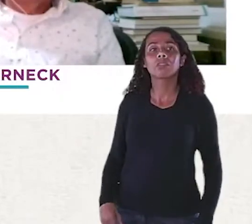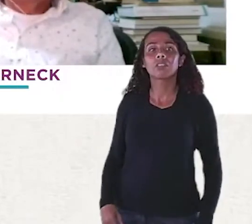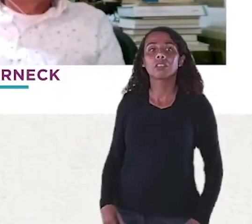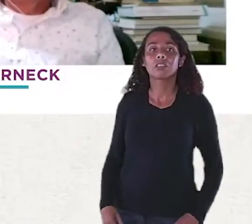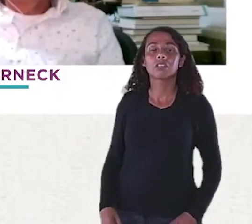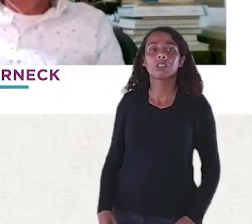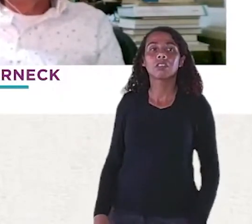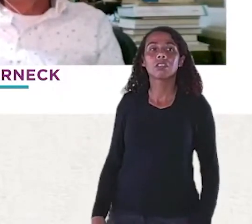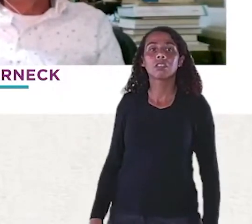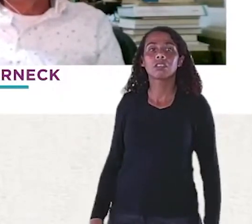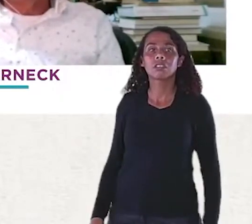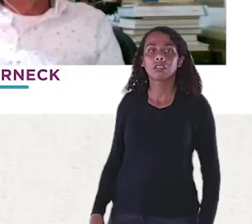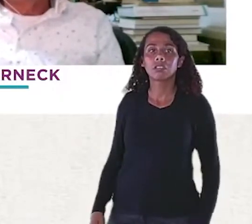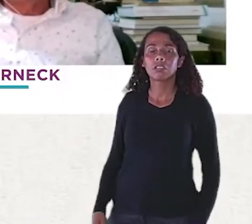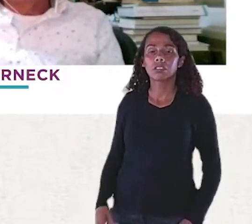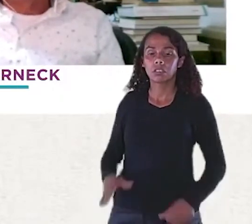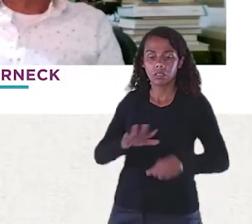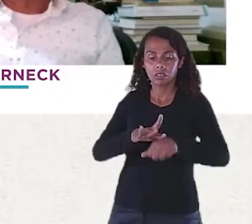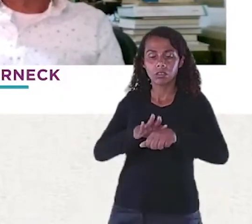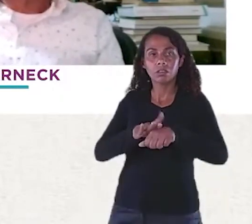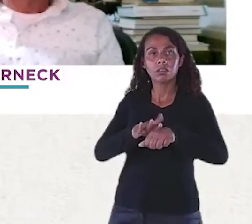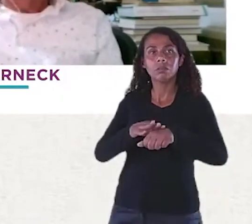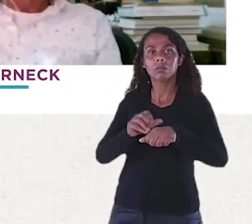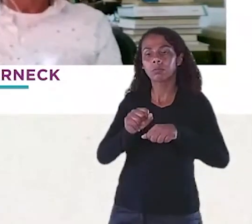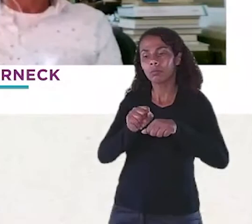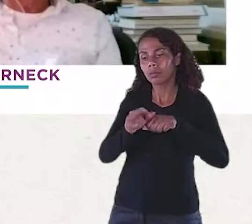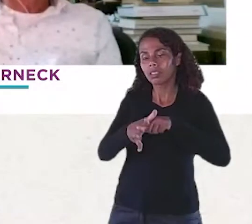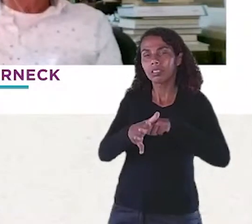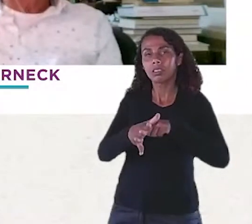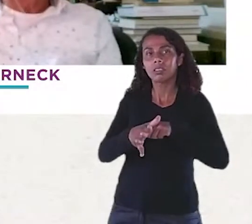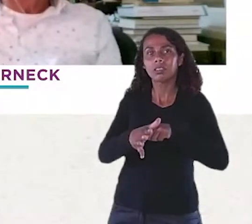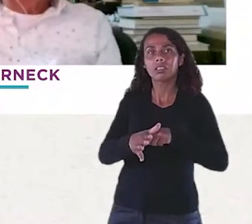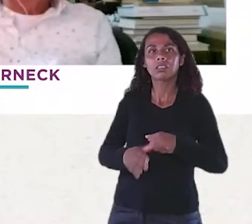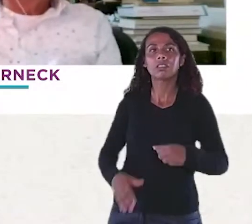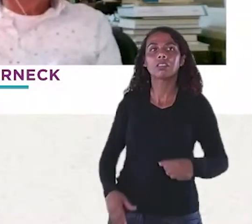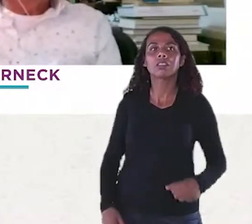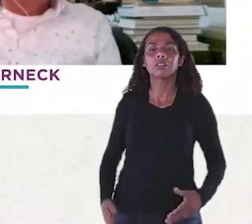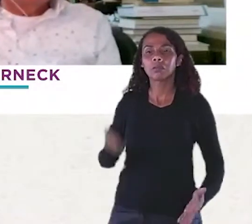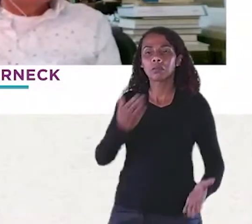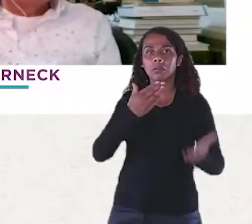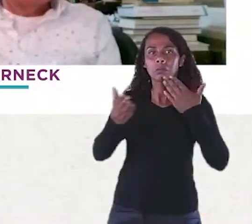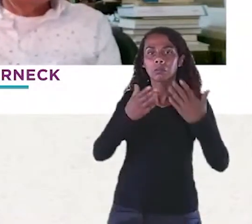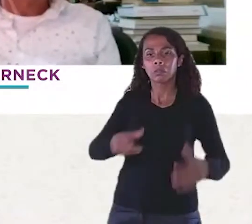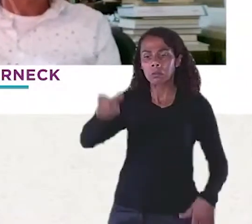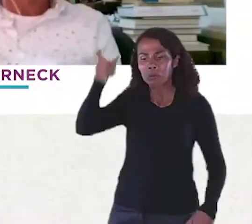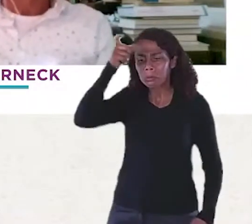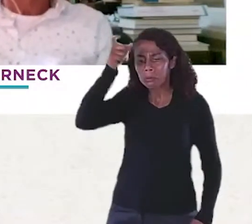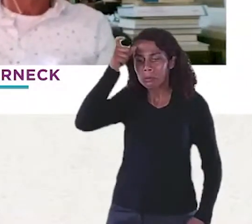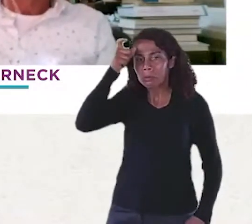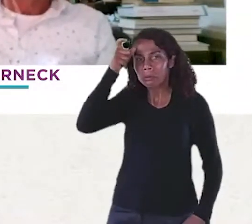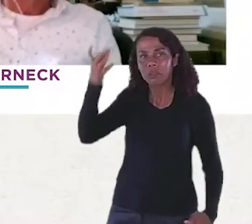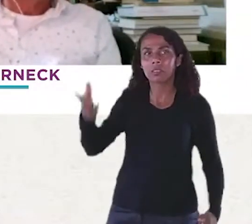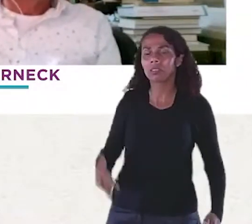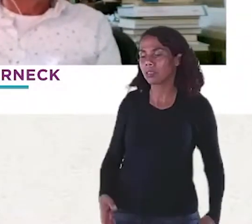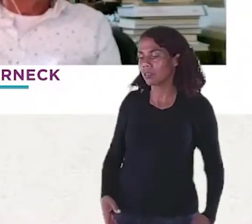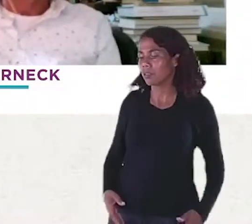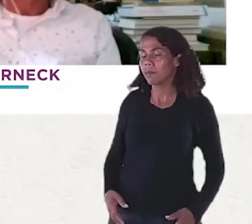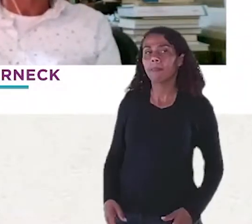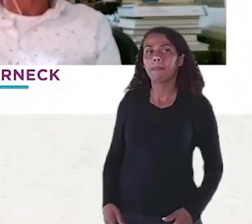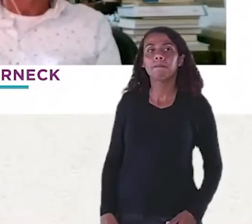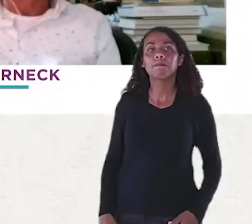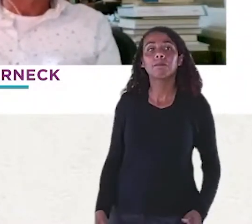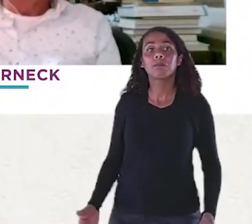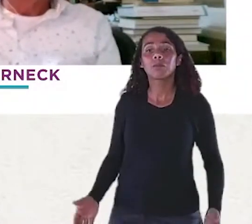nossa pandemia, pandemônio, o que você quiser chamar, a partir desse lugar que você sempre esteve?